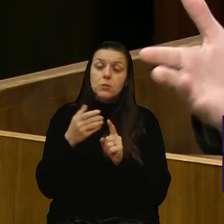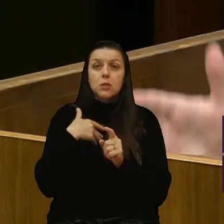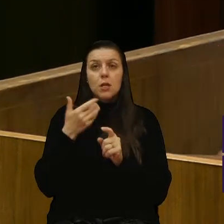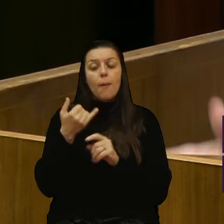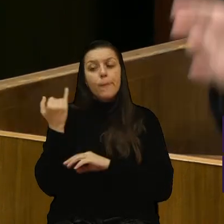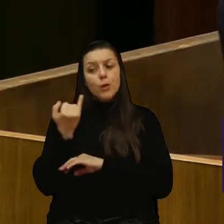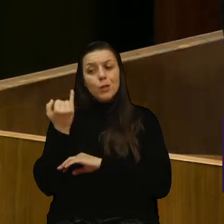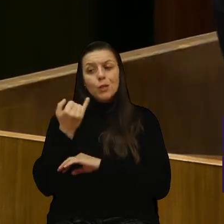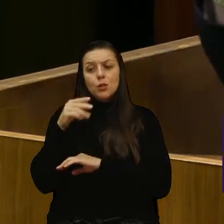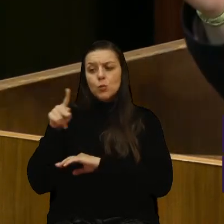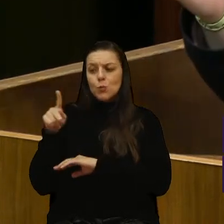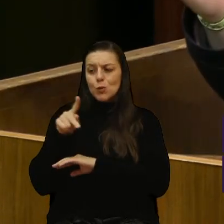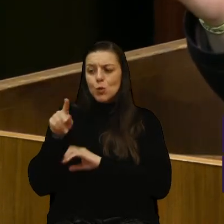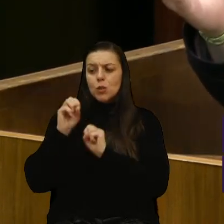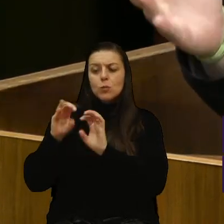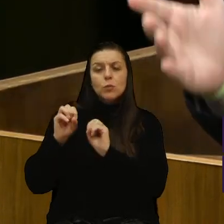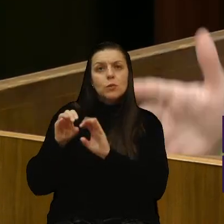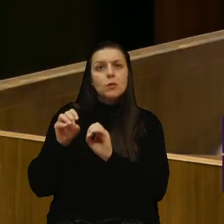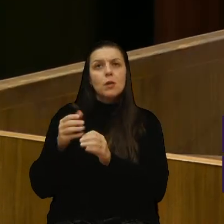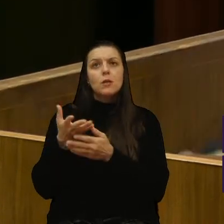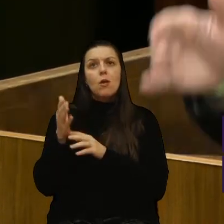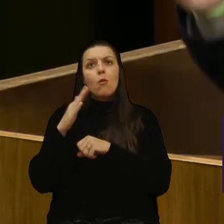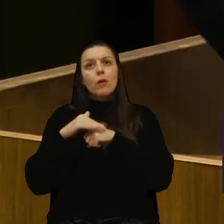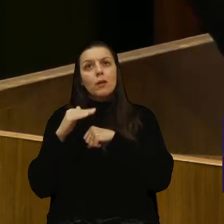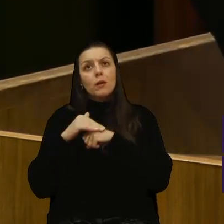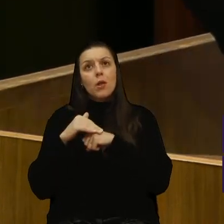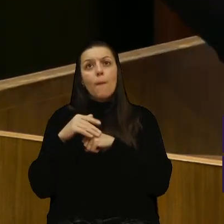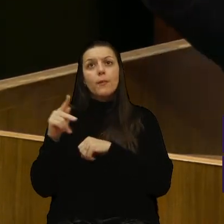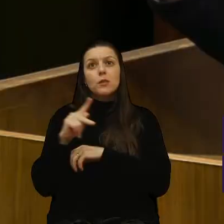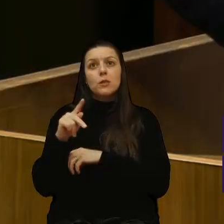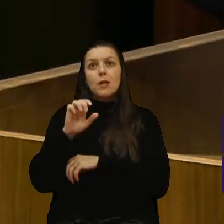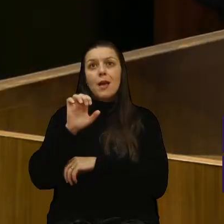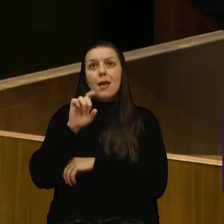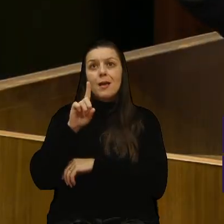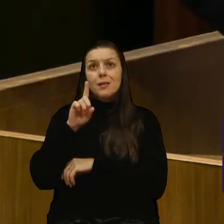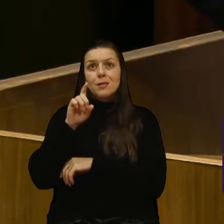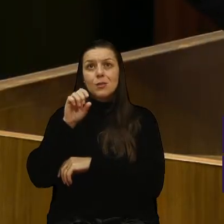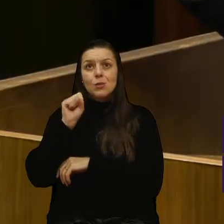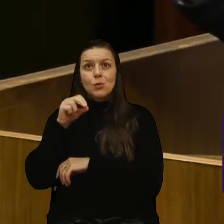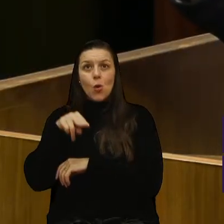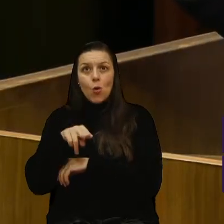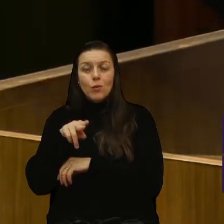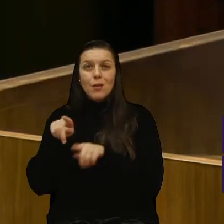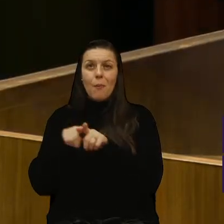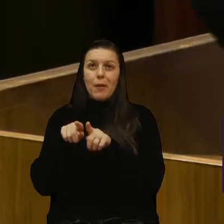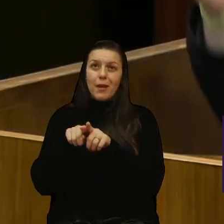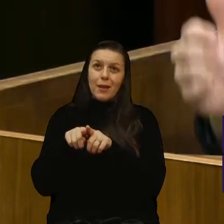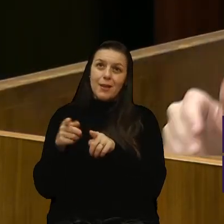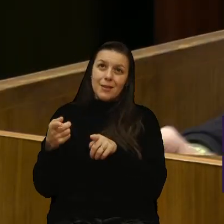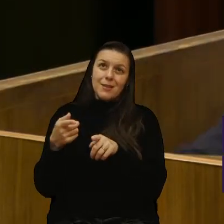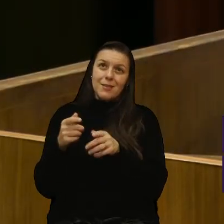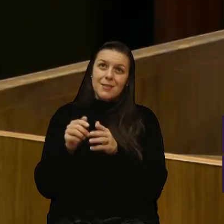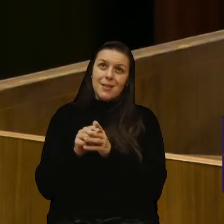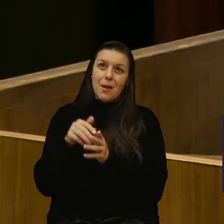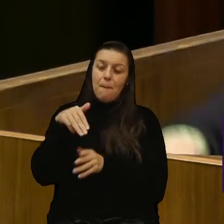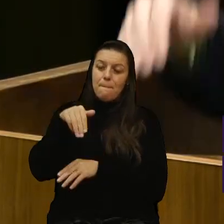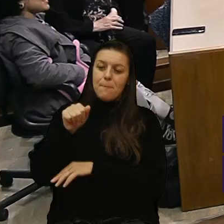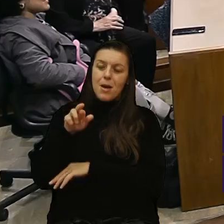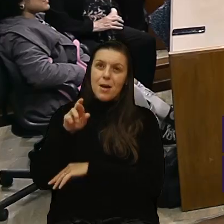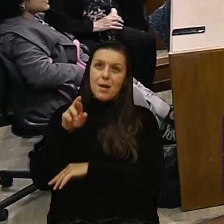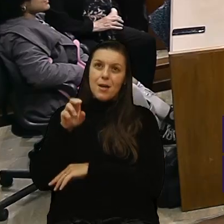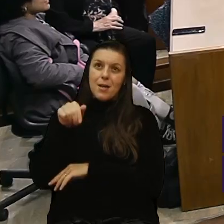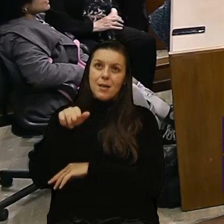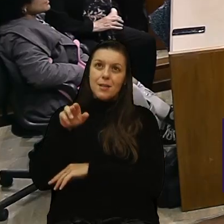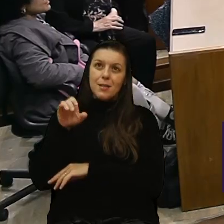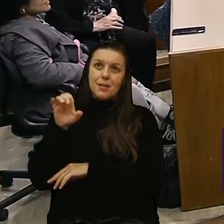aproveitar para saudar o nosso querido professor Edson. Descobrimos depois de anos que somos parentes, inclusive, né, professor Edson Marques, a